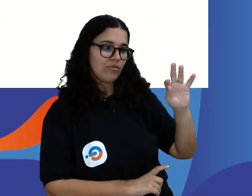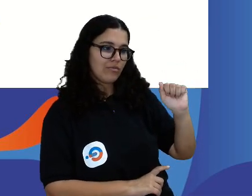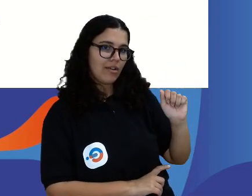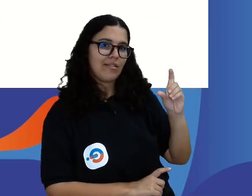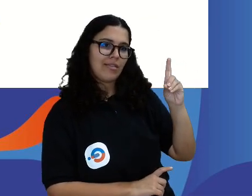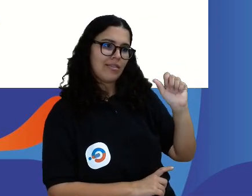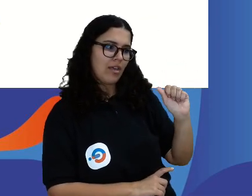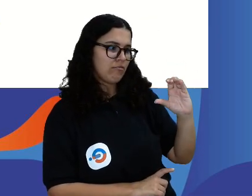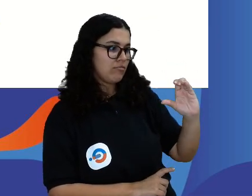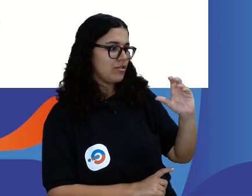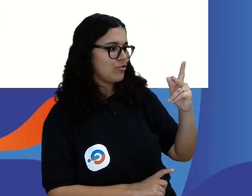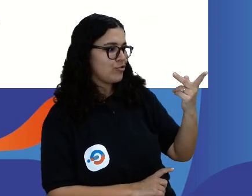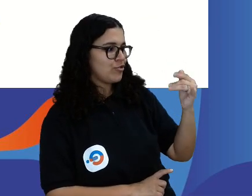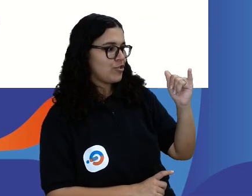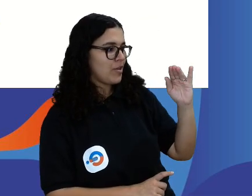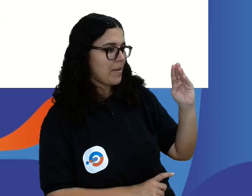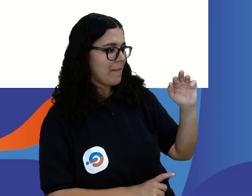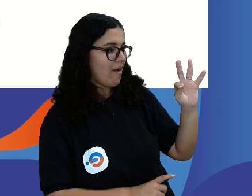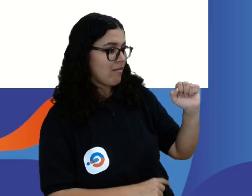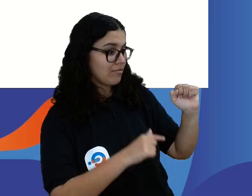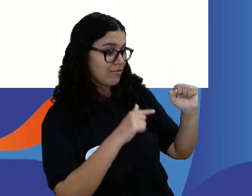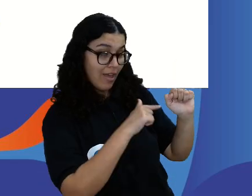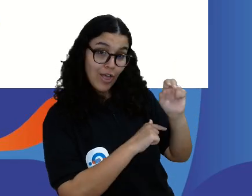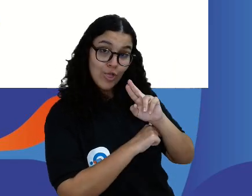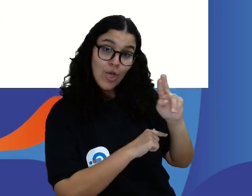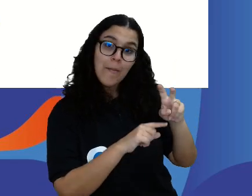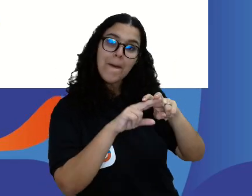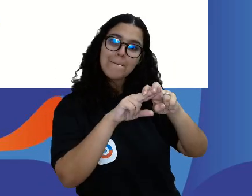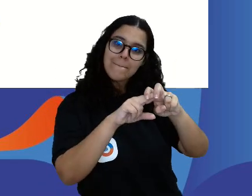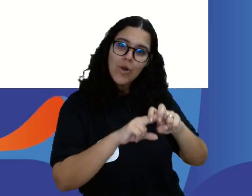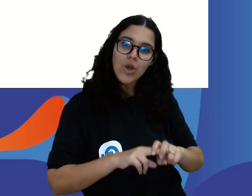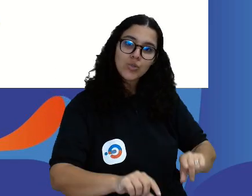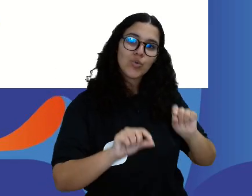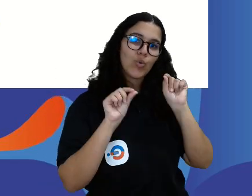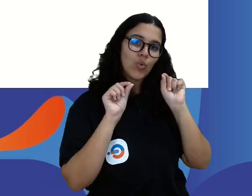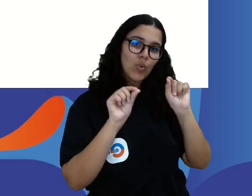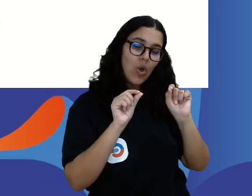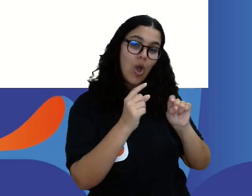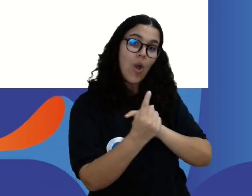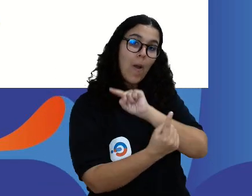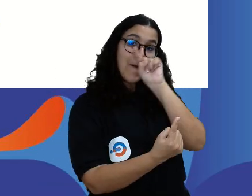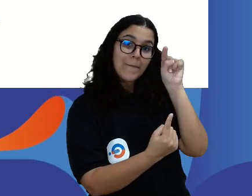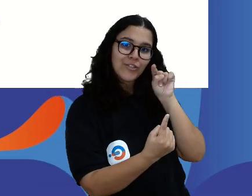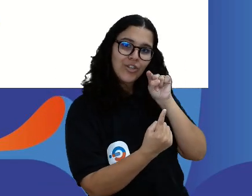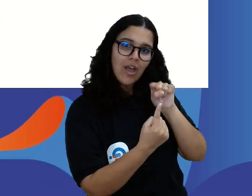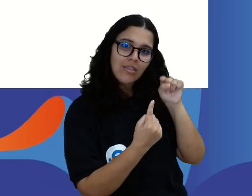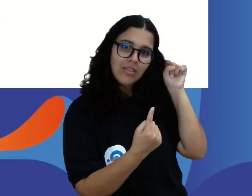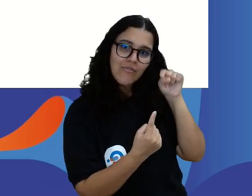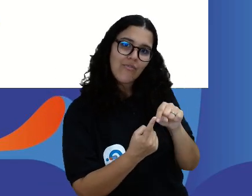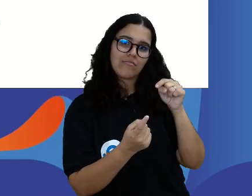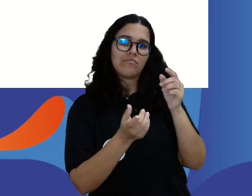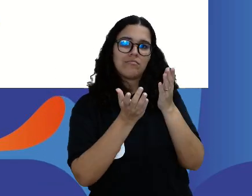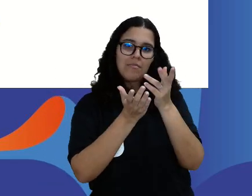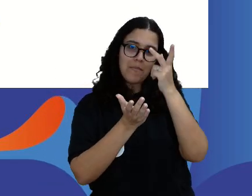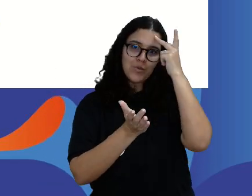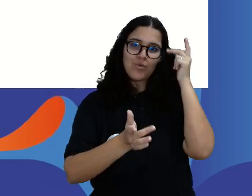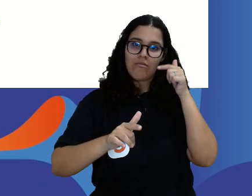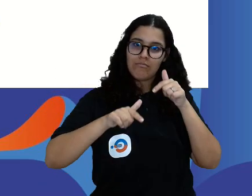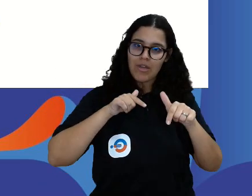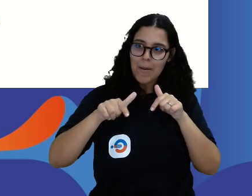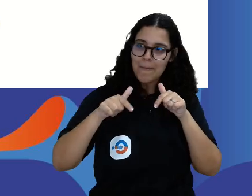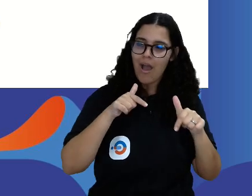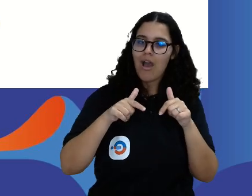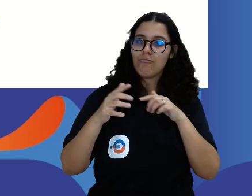Ela recebe esse nome porque o principal objetivo dos marinheiros rebeldes